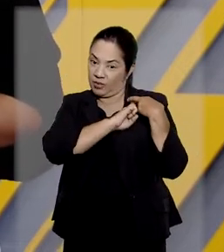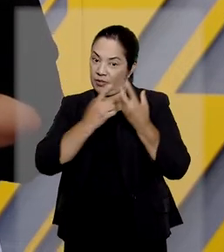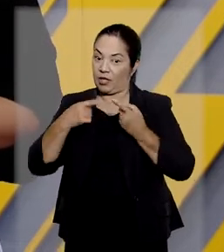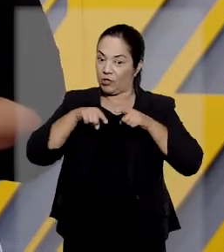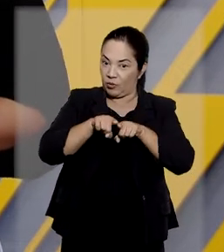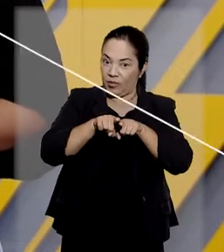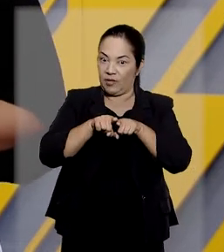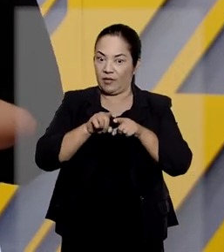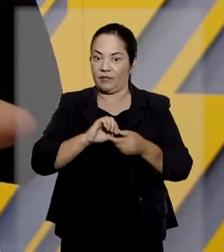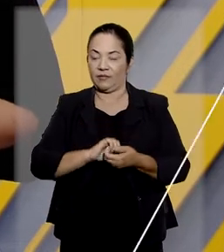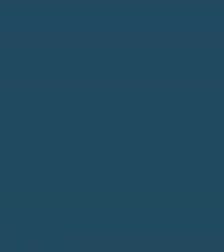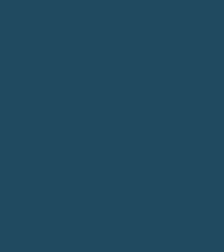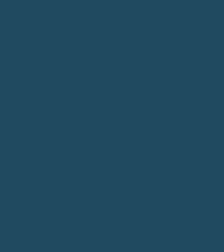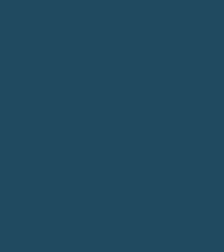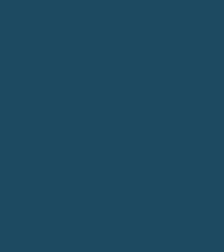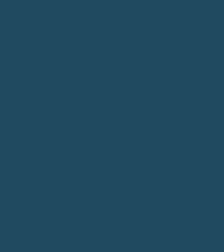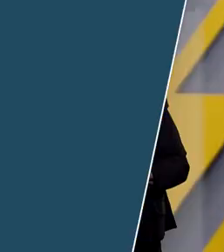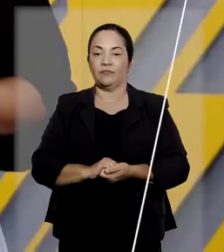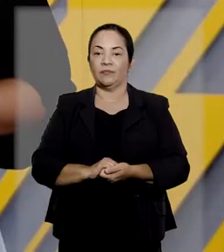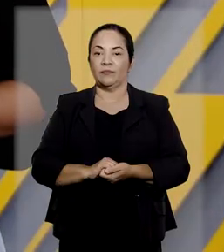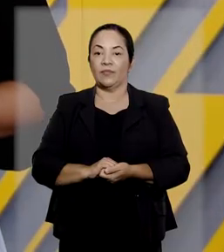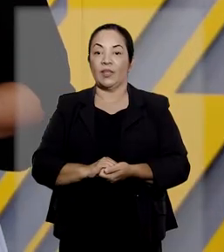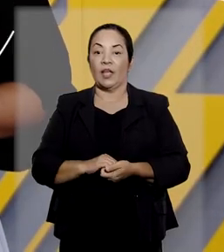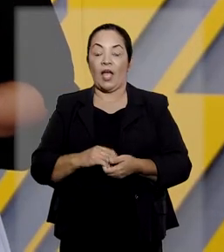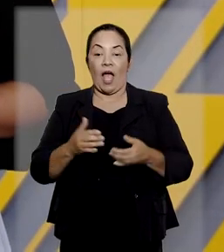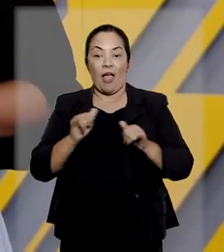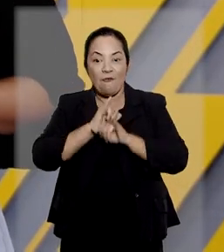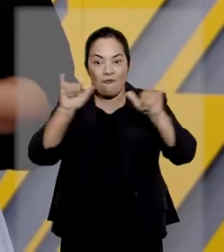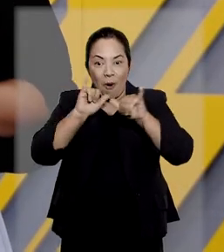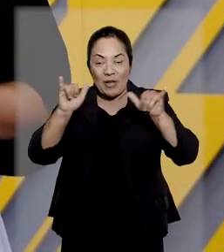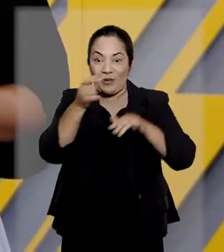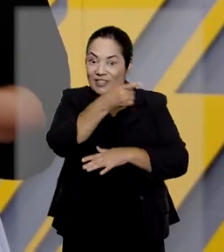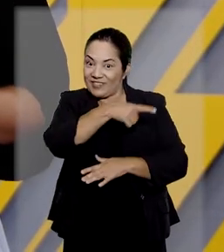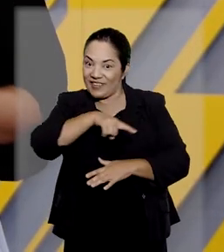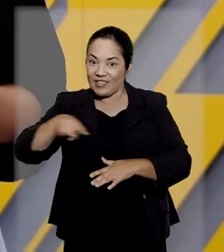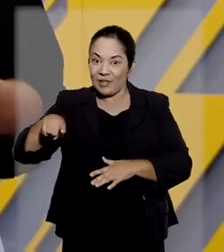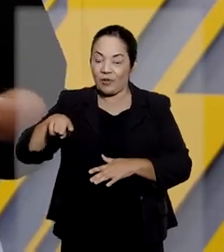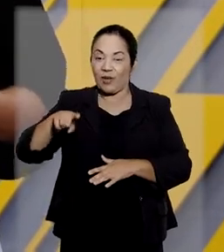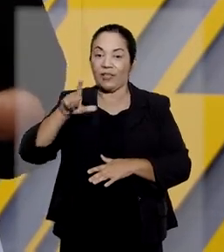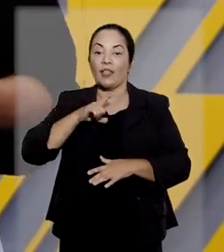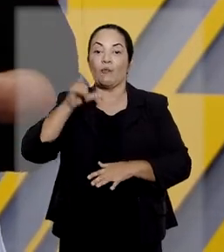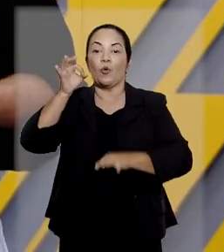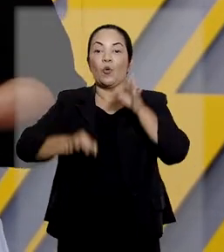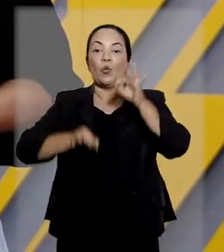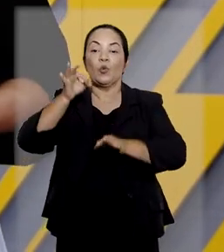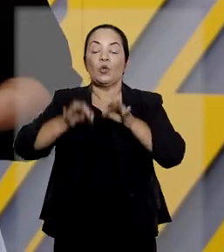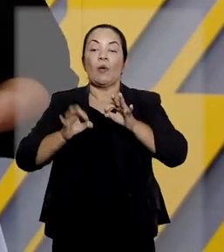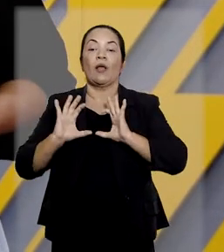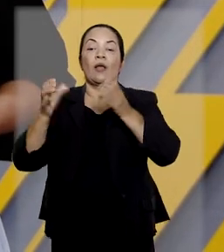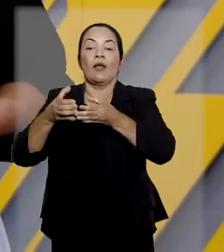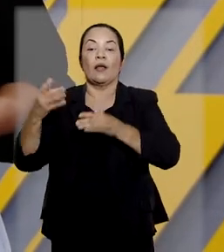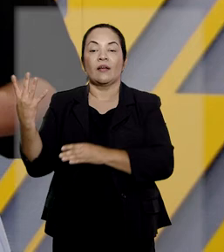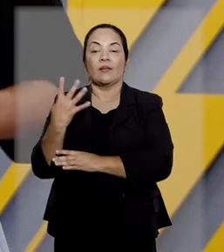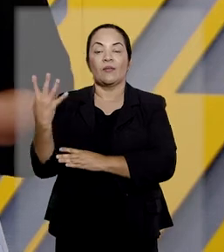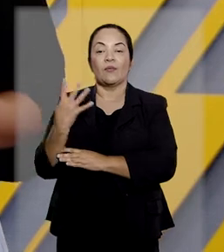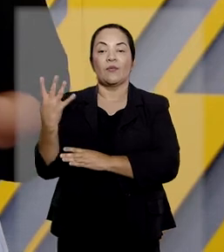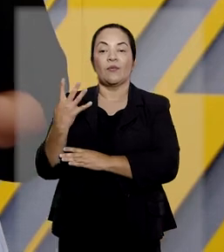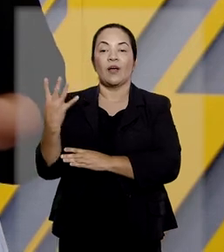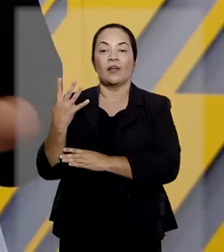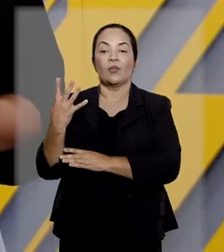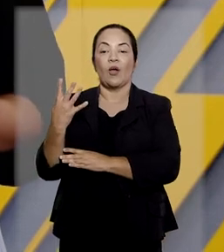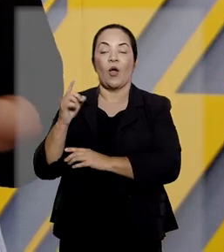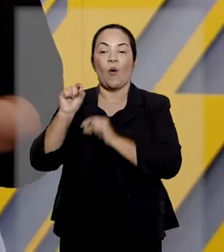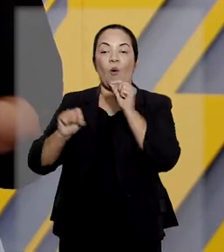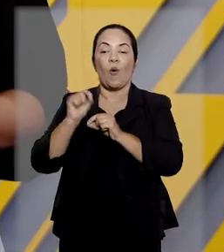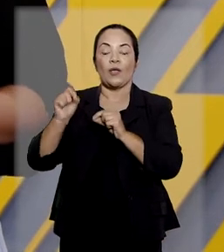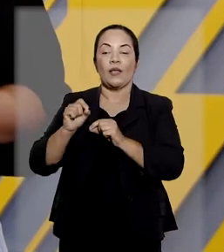responsabilidade solidária. E fechando os destaques desta semana, temos um julgamento da quarta turma que